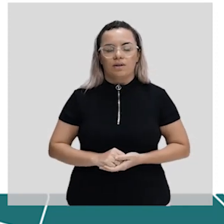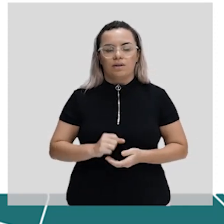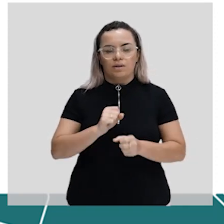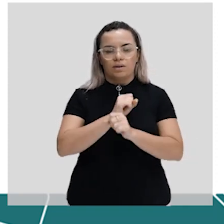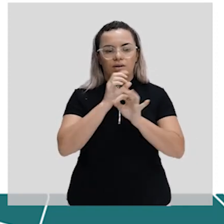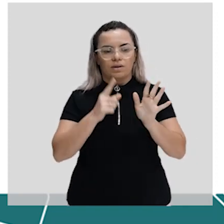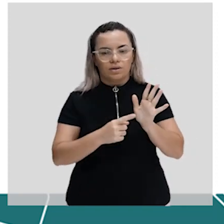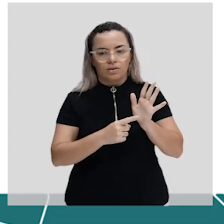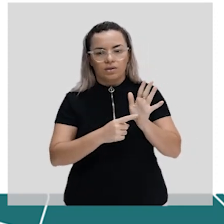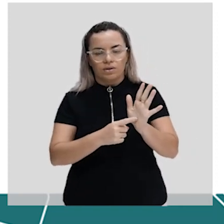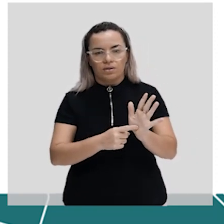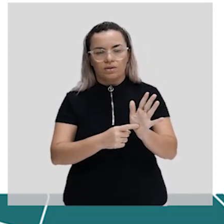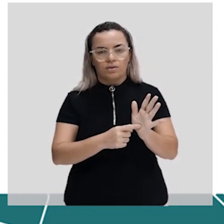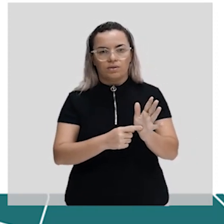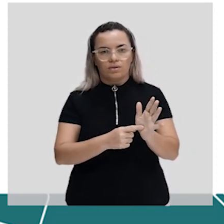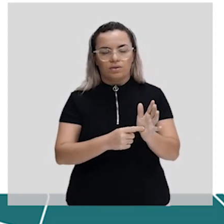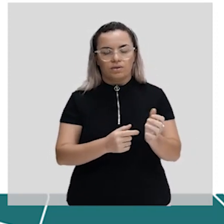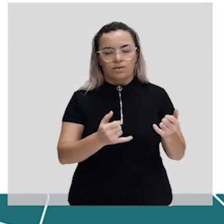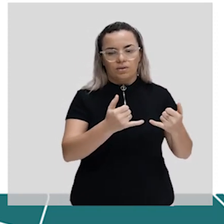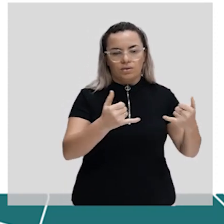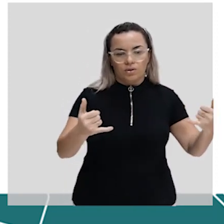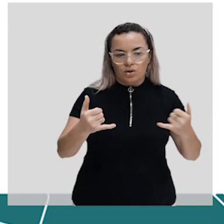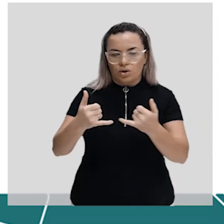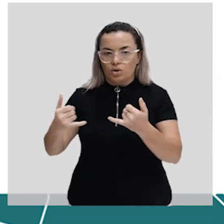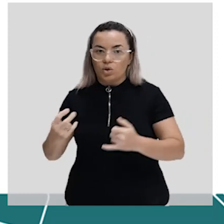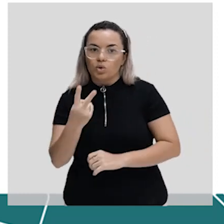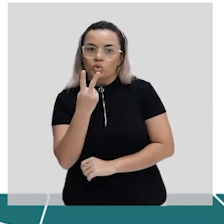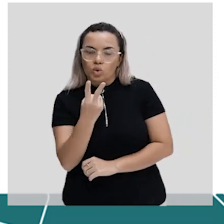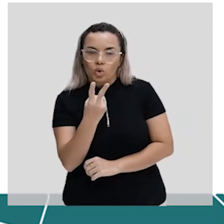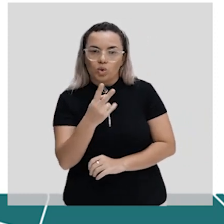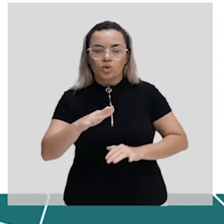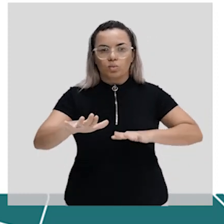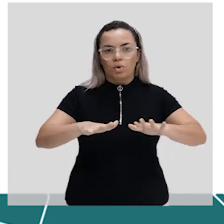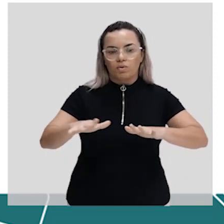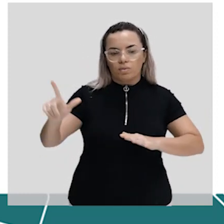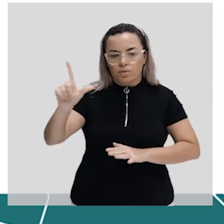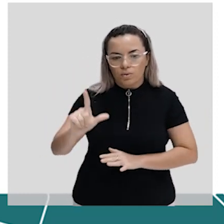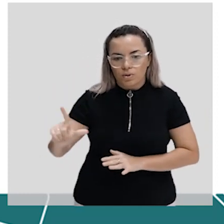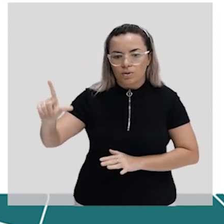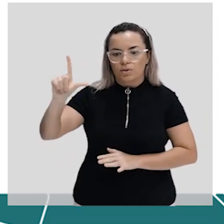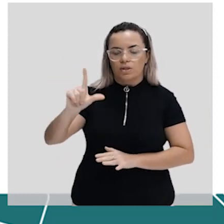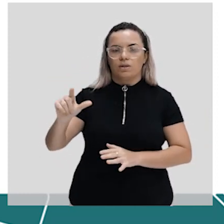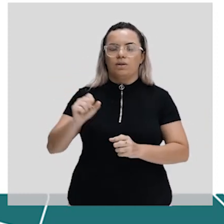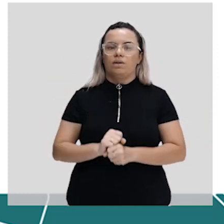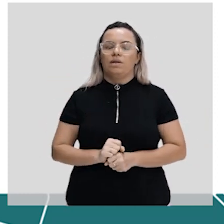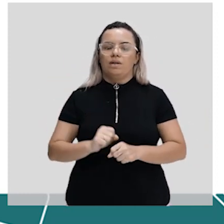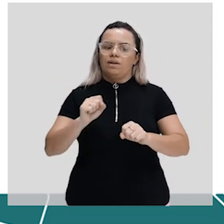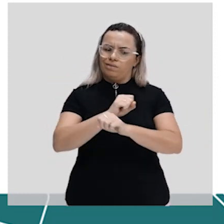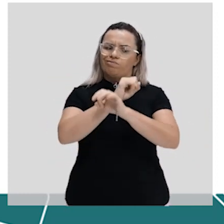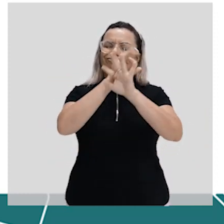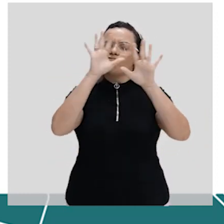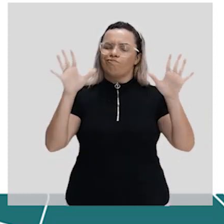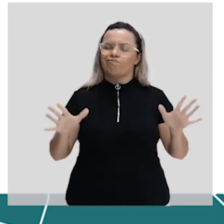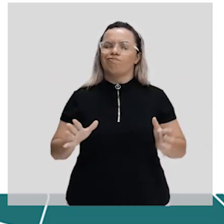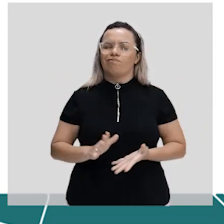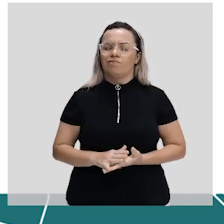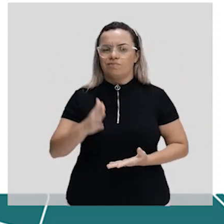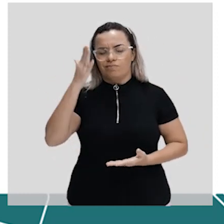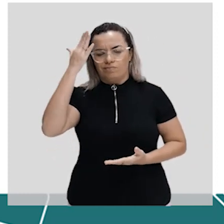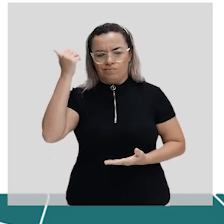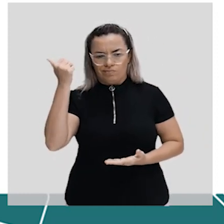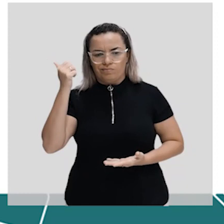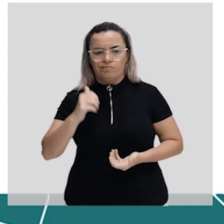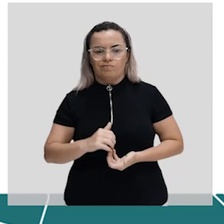elas apresentam claramente representantes de dois movimentos. Claro, você já vai aqui, eu só estou